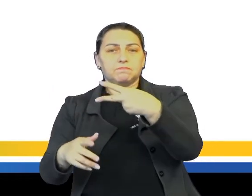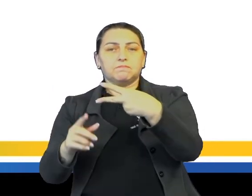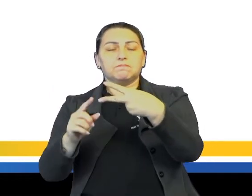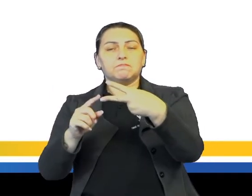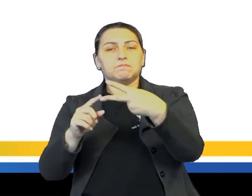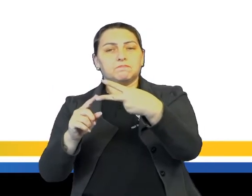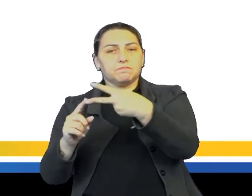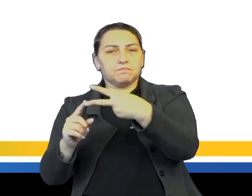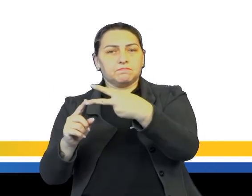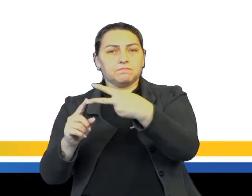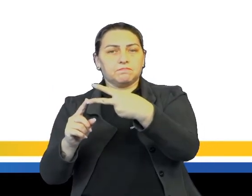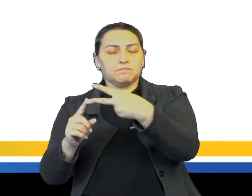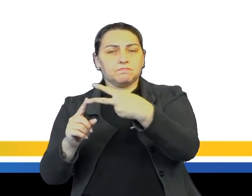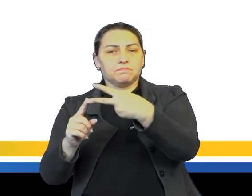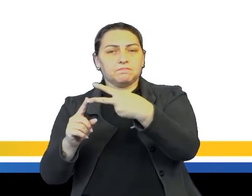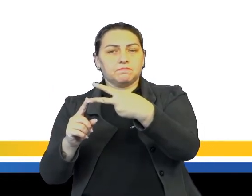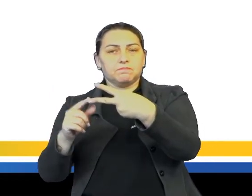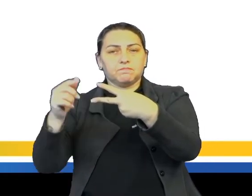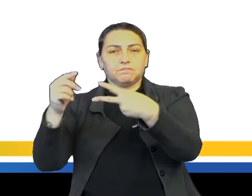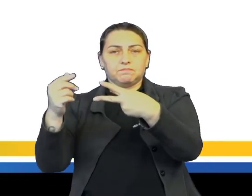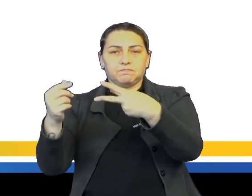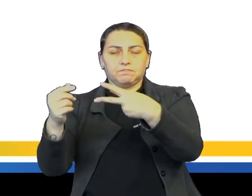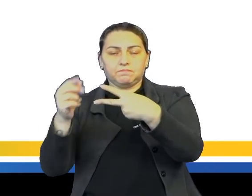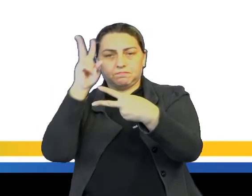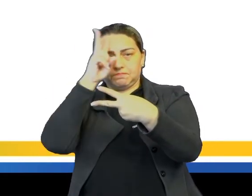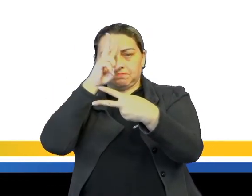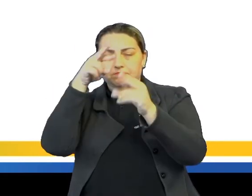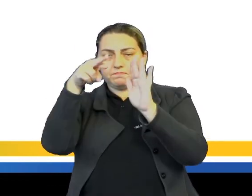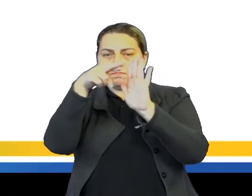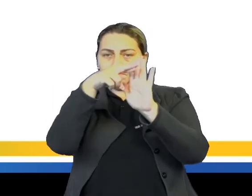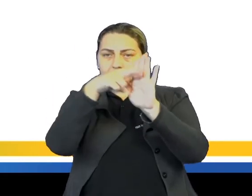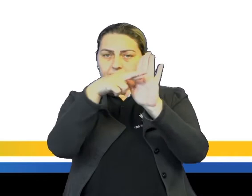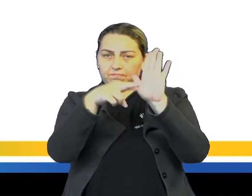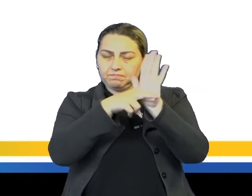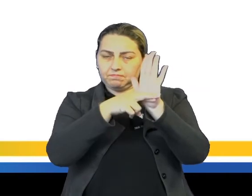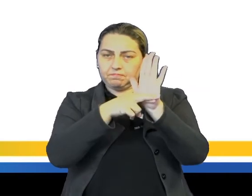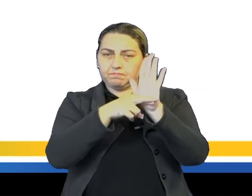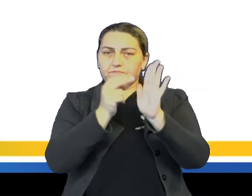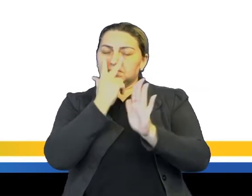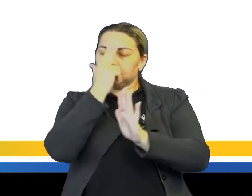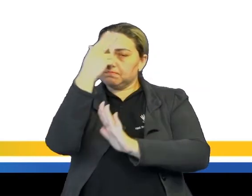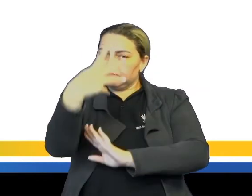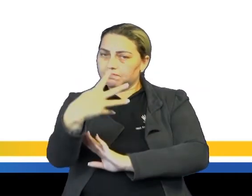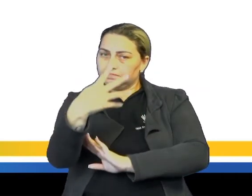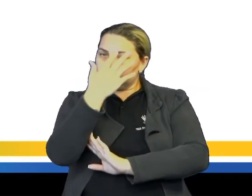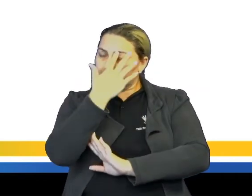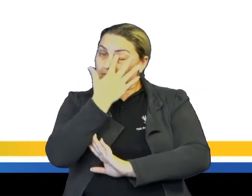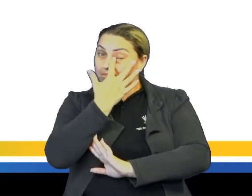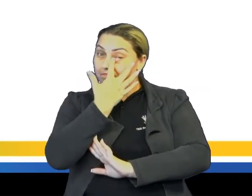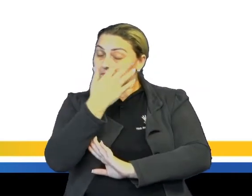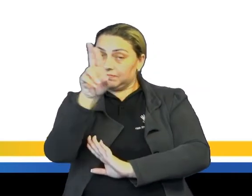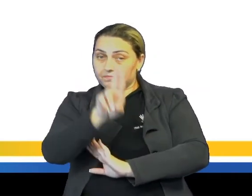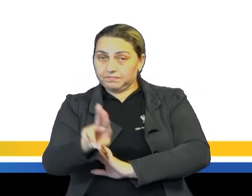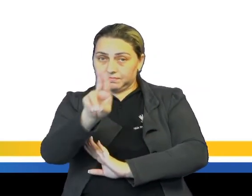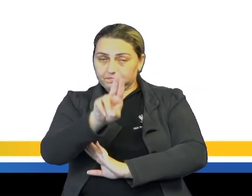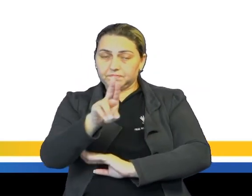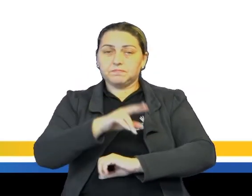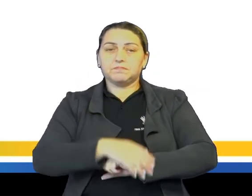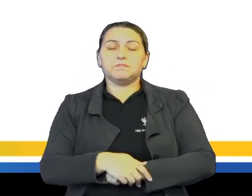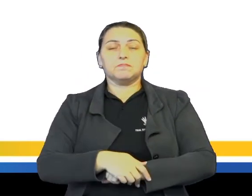esse símbolozinho do menor. Lembra da regrinha do macete que eu dei, que parece um 4? Você vai utilizar